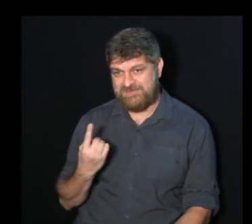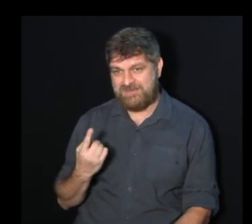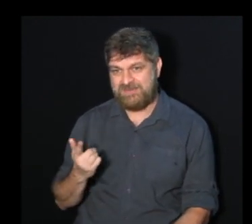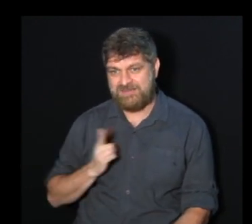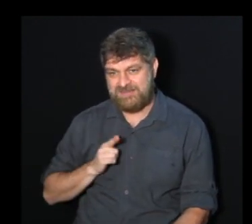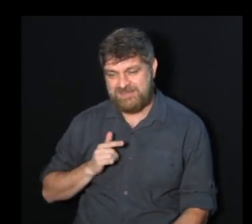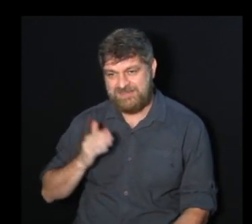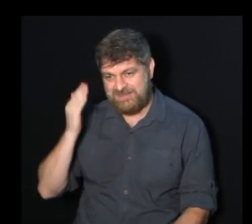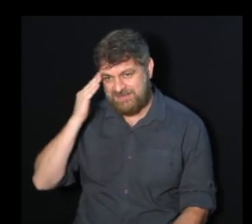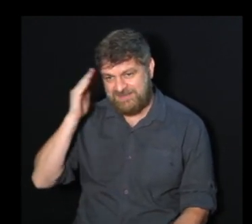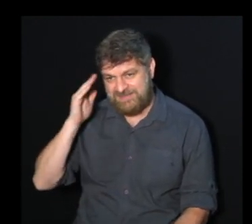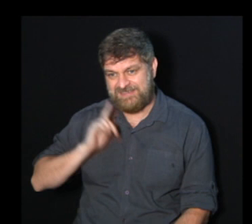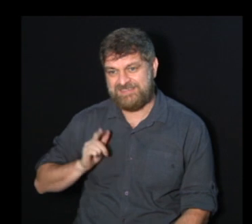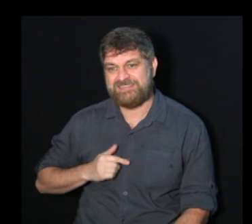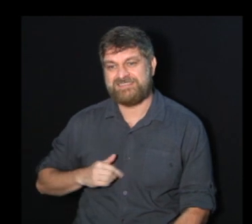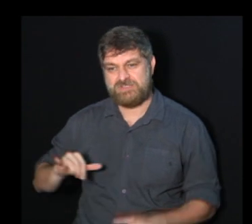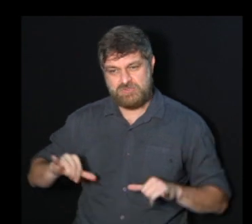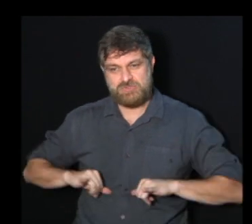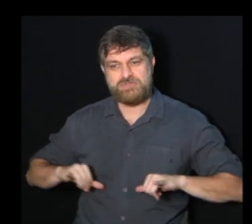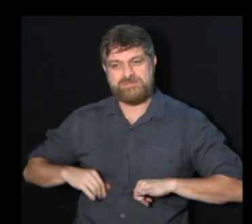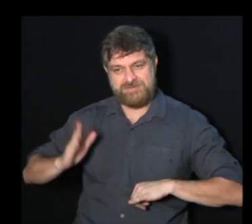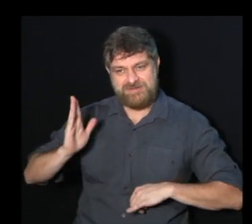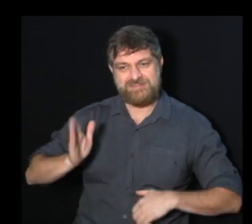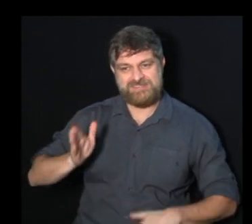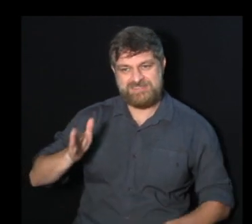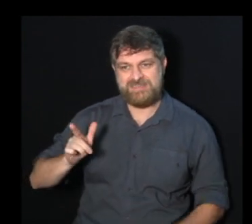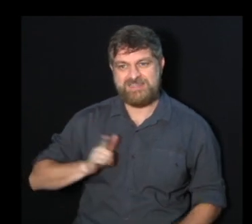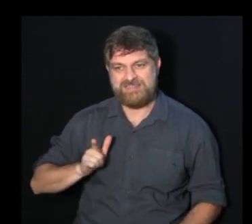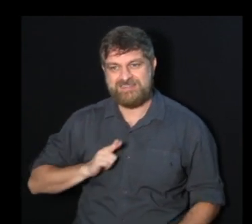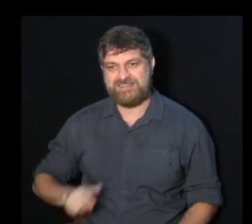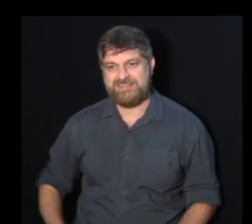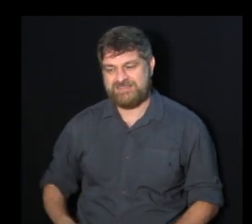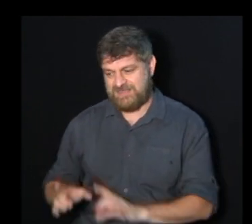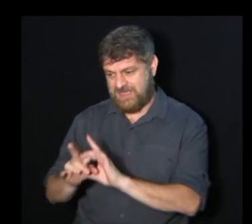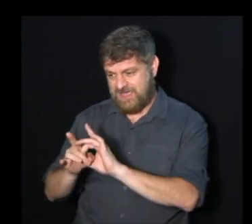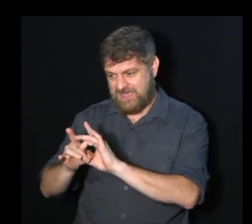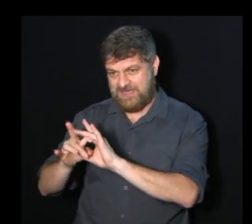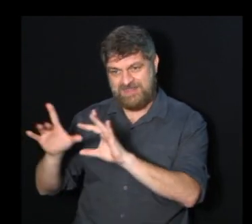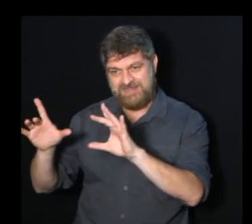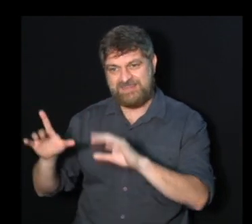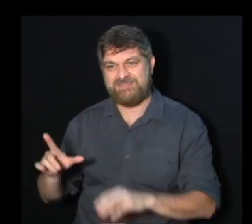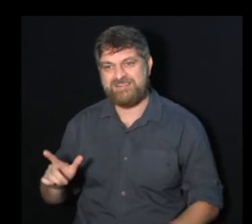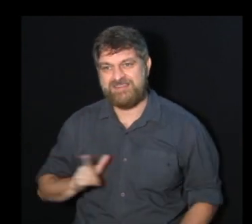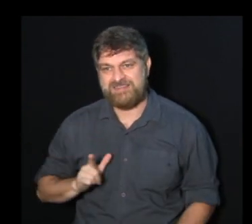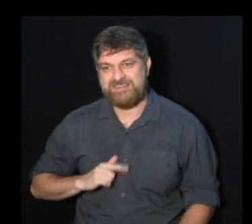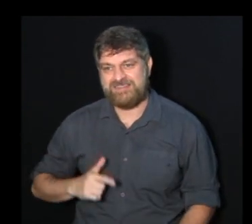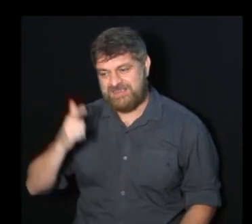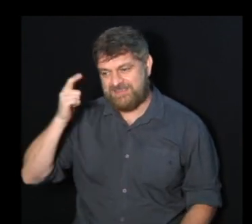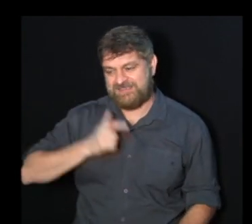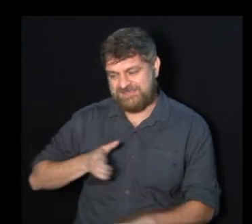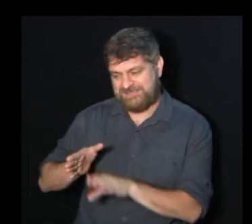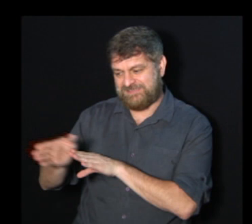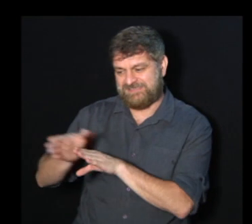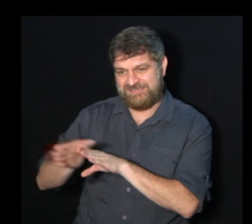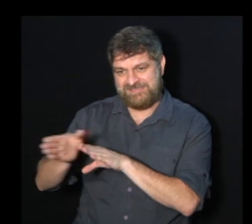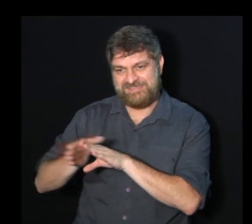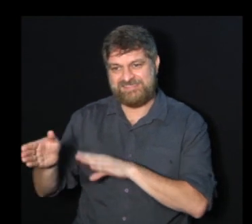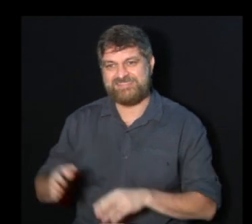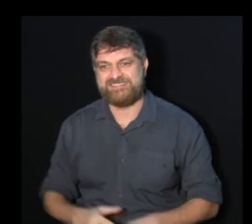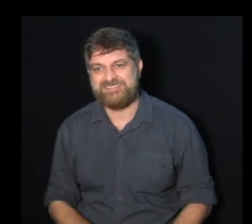pouquinho já do que é sofrer na fisioterapia. E já ganhou alta, tá dando migué no tratamento que a gente passou para o final aí, mas tudo